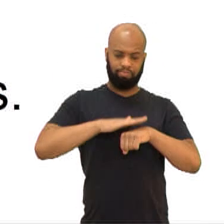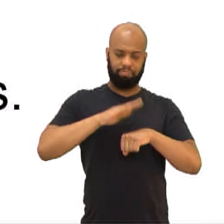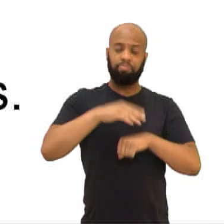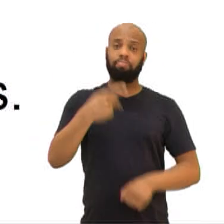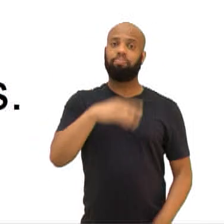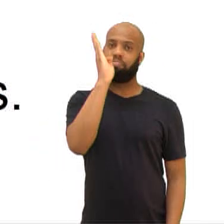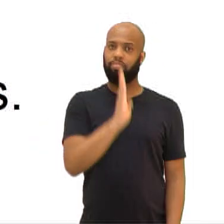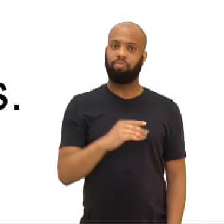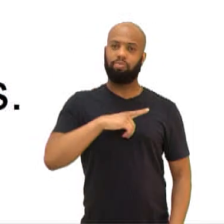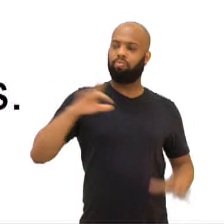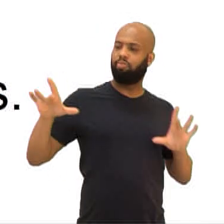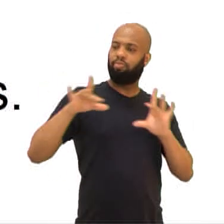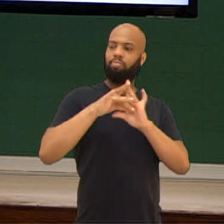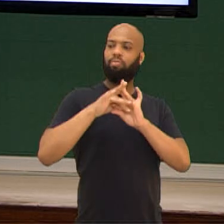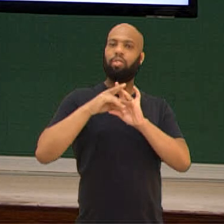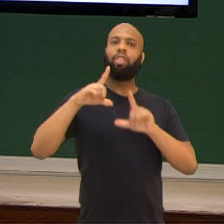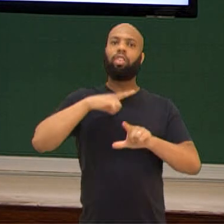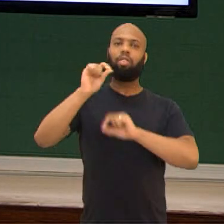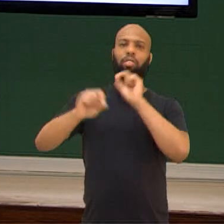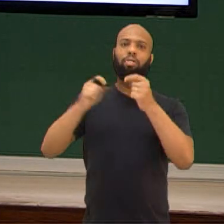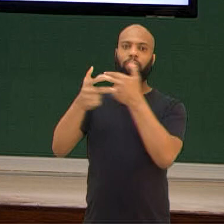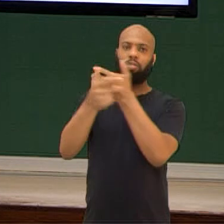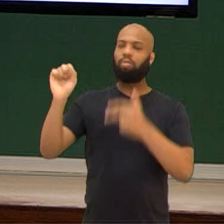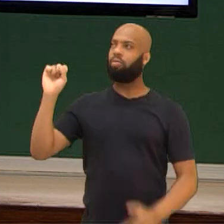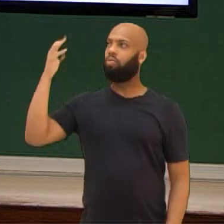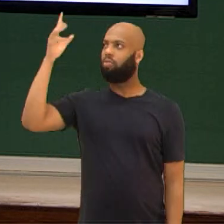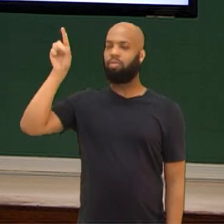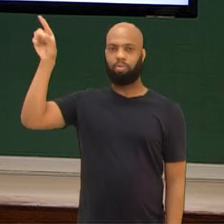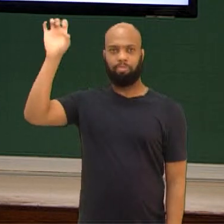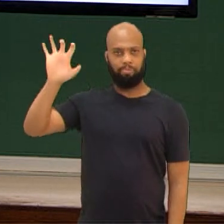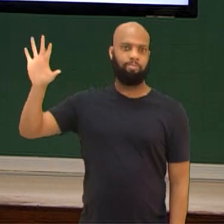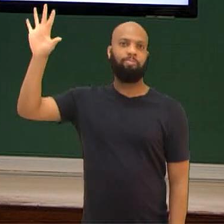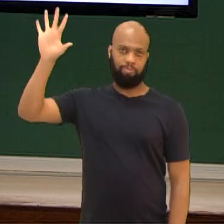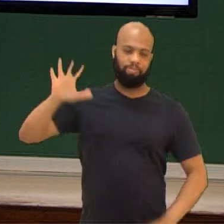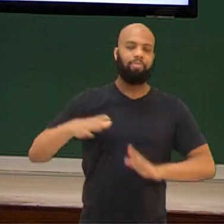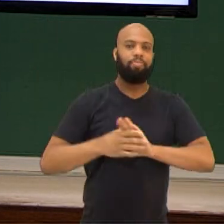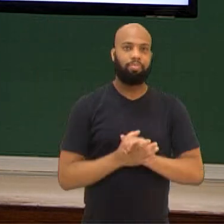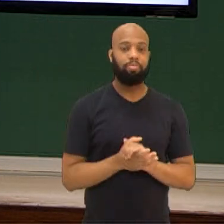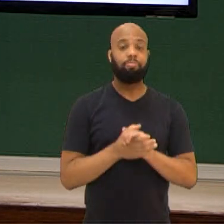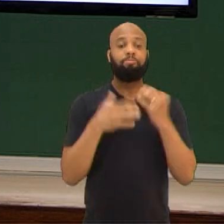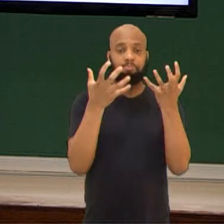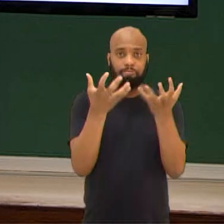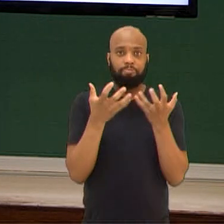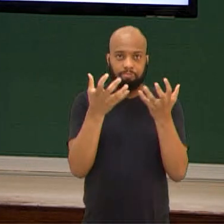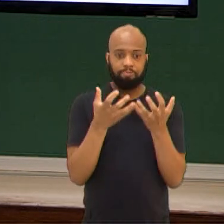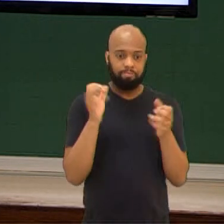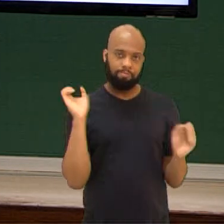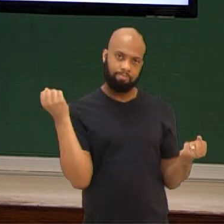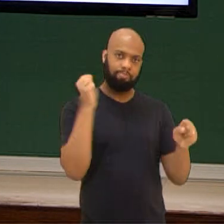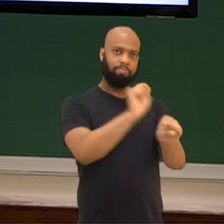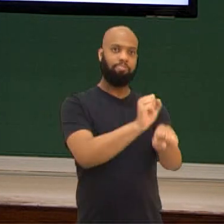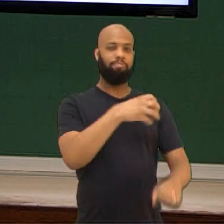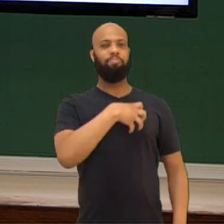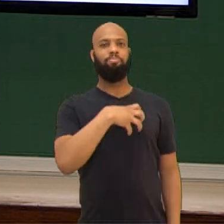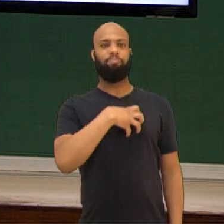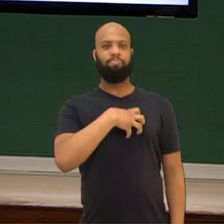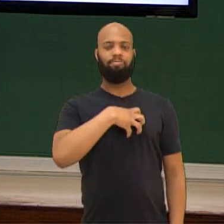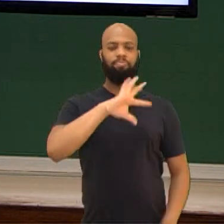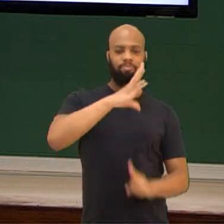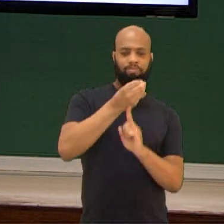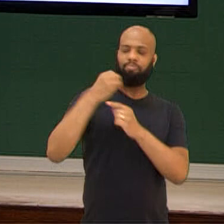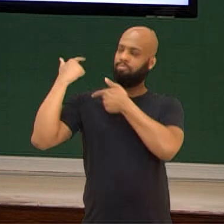em sintonia com as manifestações artísticas europeias. Então, eles queriam sair da arte tradicional, fazer uma arte diferente, uma